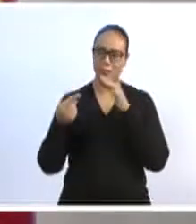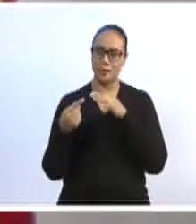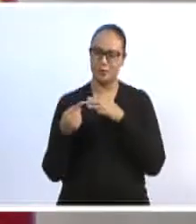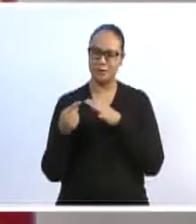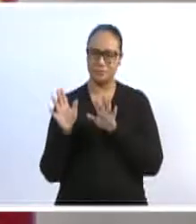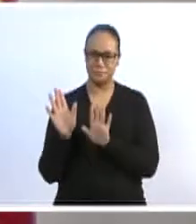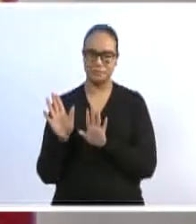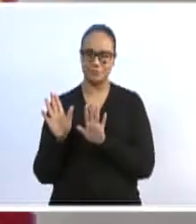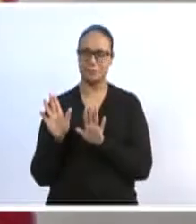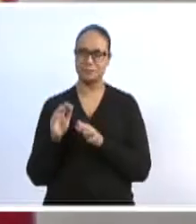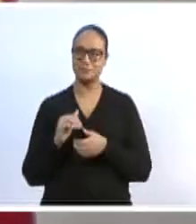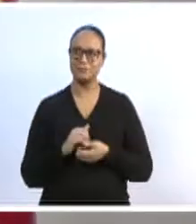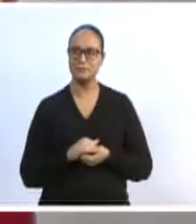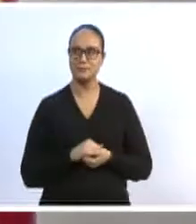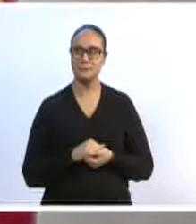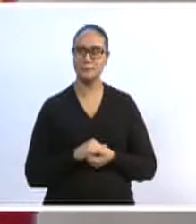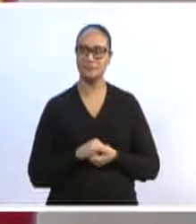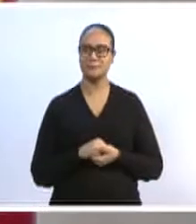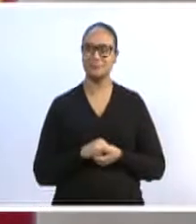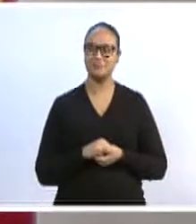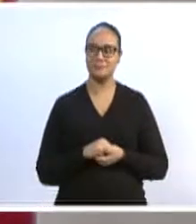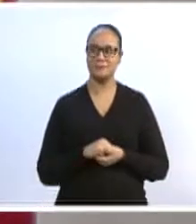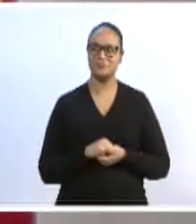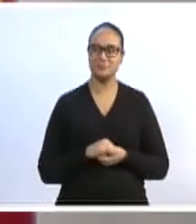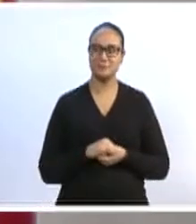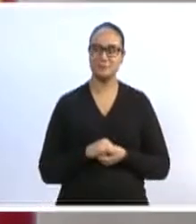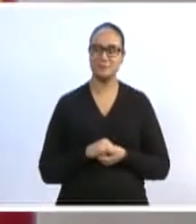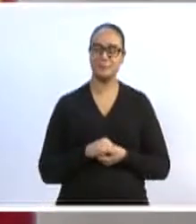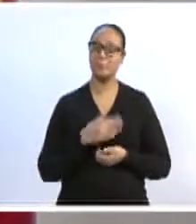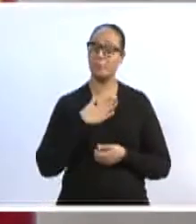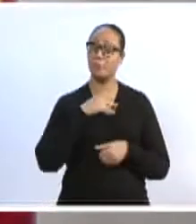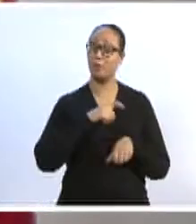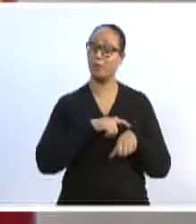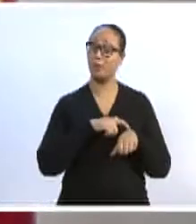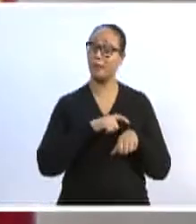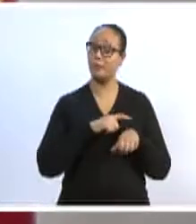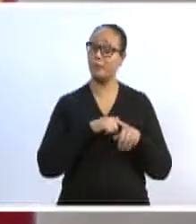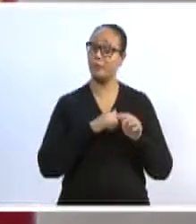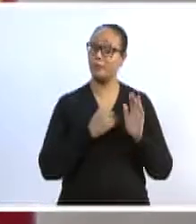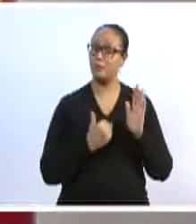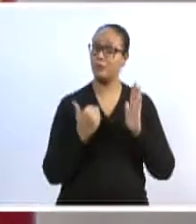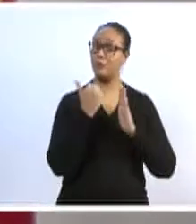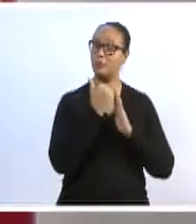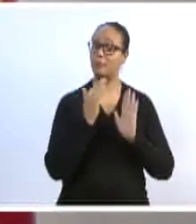evento desconto desse conta o meu desconto meu tempo presente